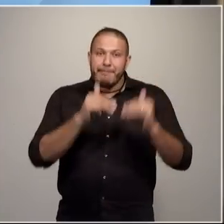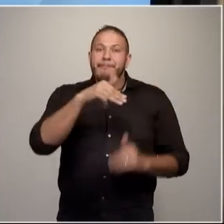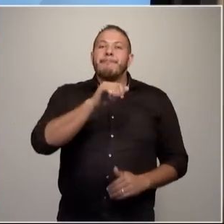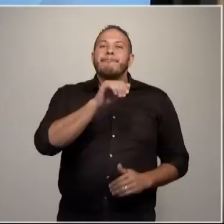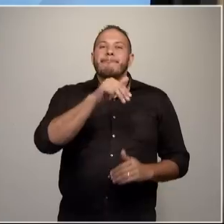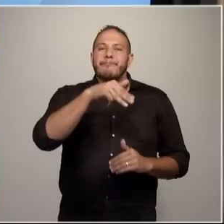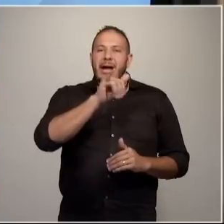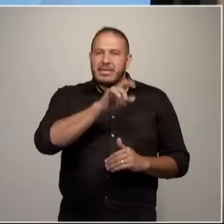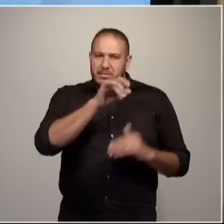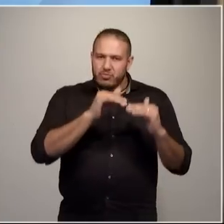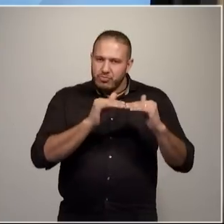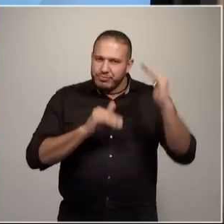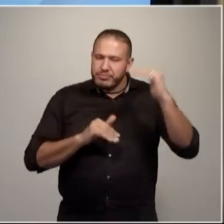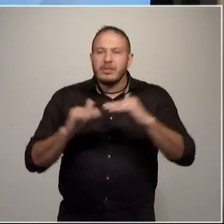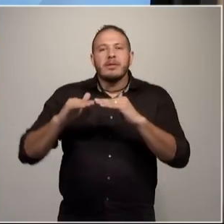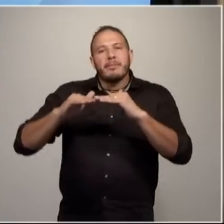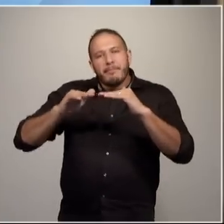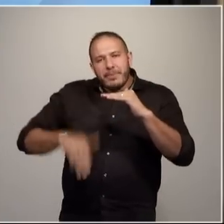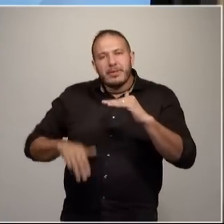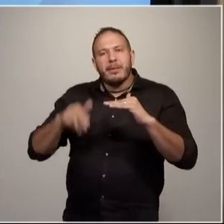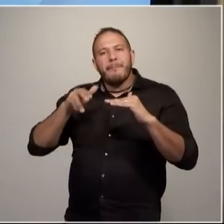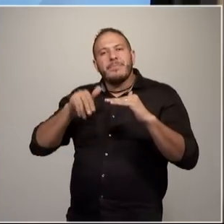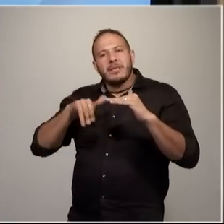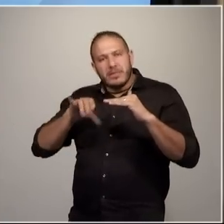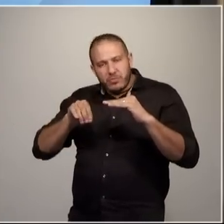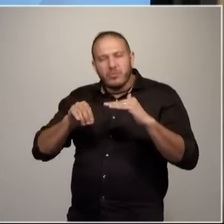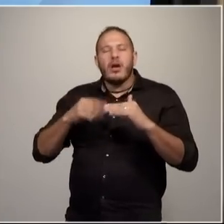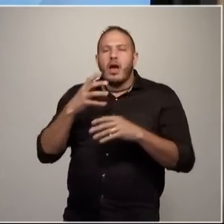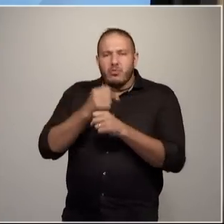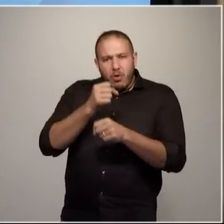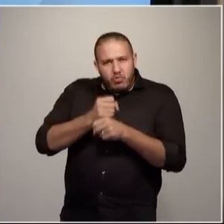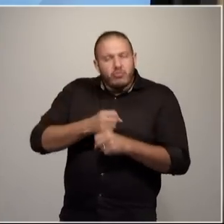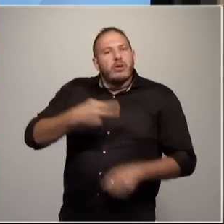Eu calculo a derivada segunda em x.